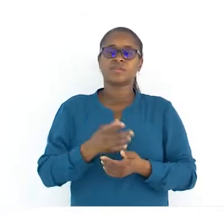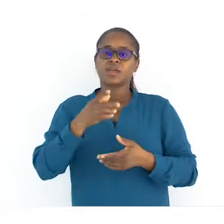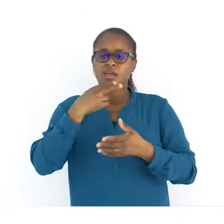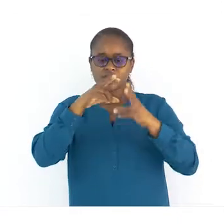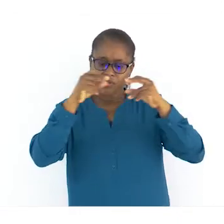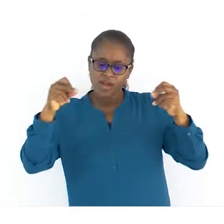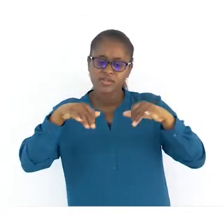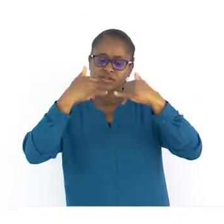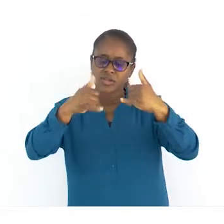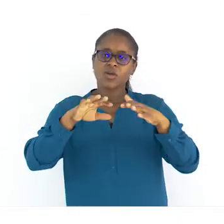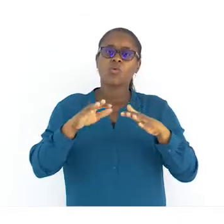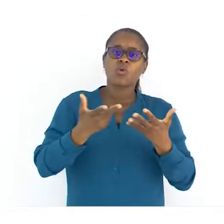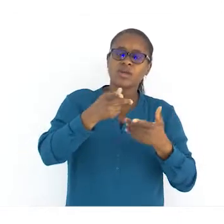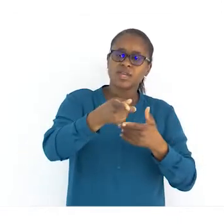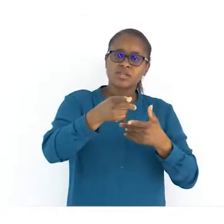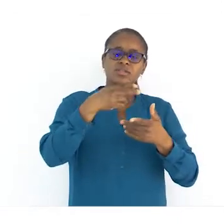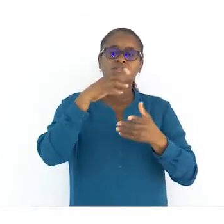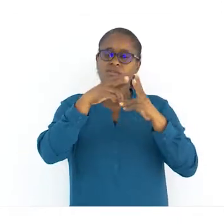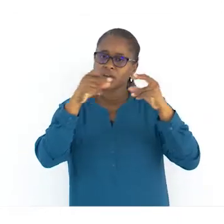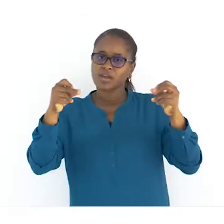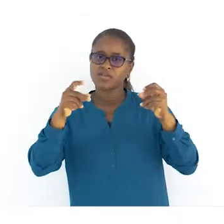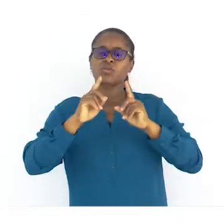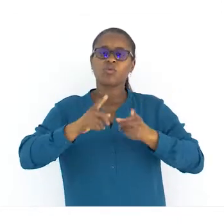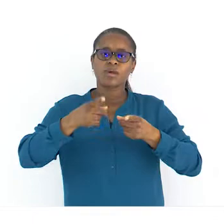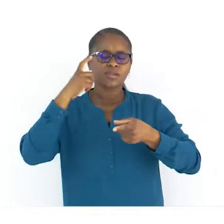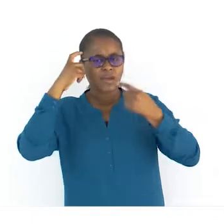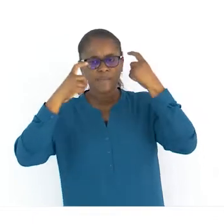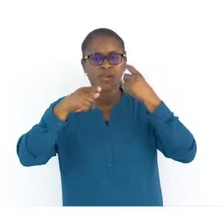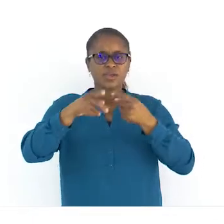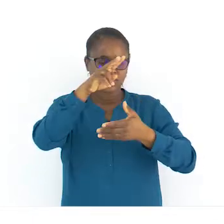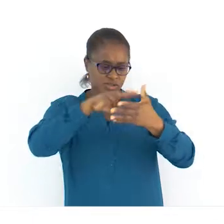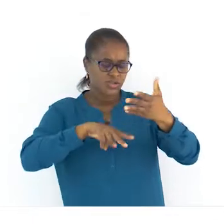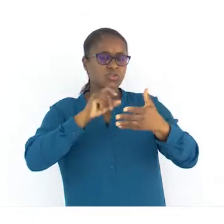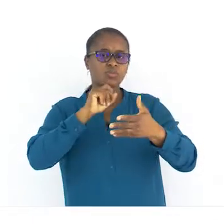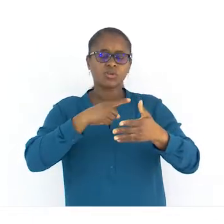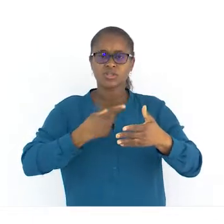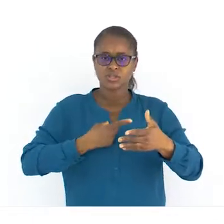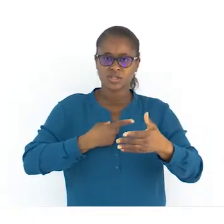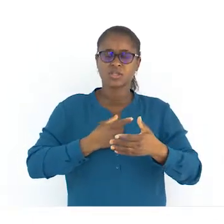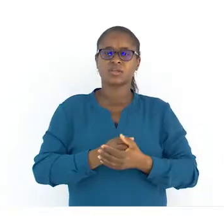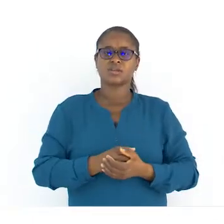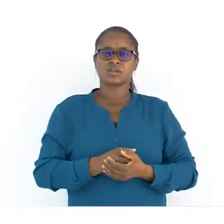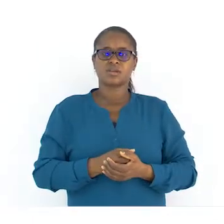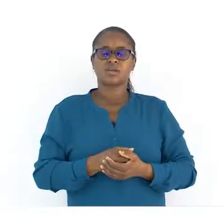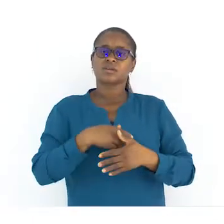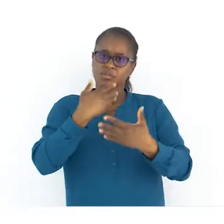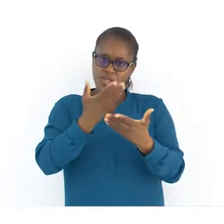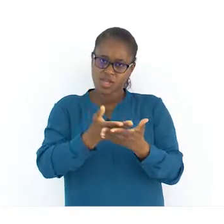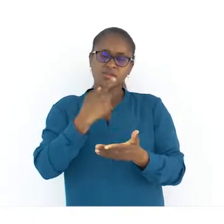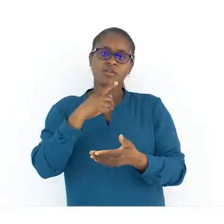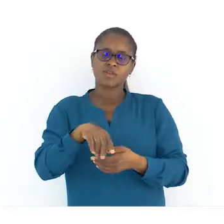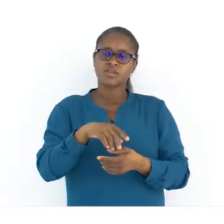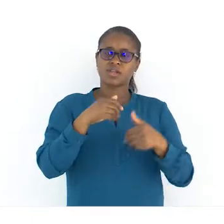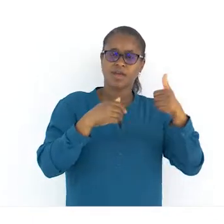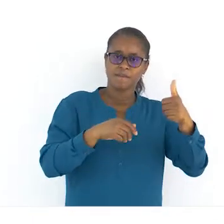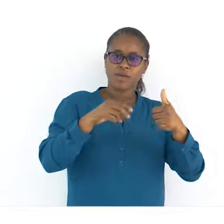são essas afirmações? Comecem a pensar. Este texto pode ser representado. A linha B, o texto que aparece